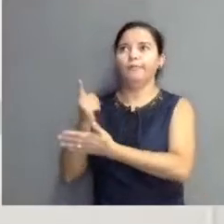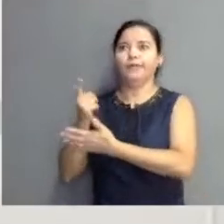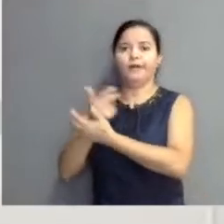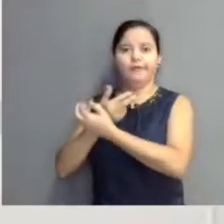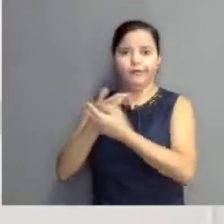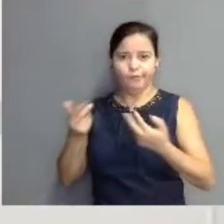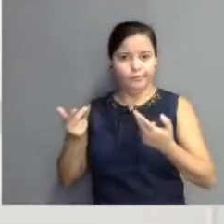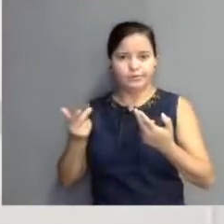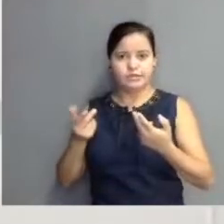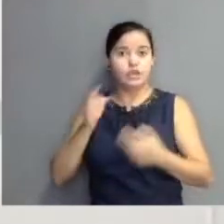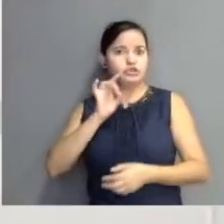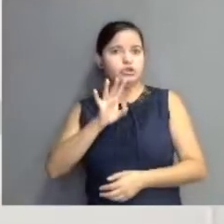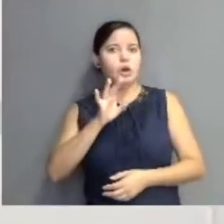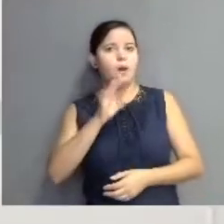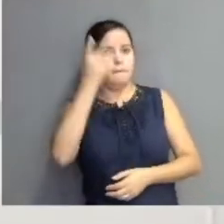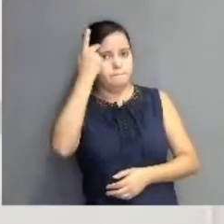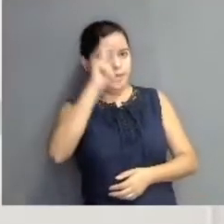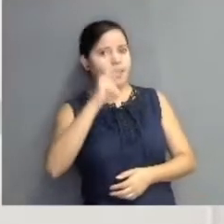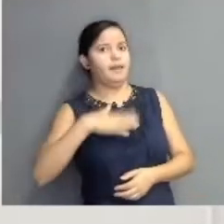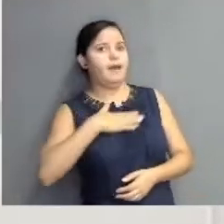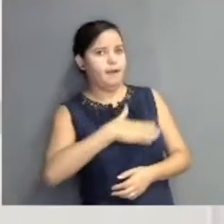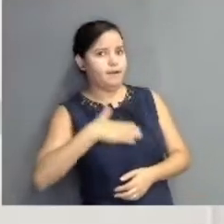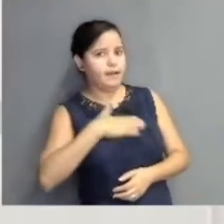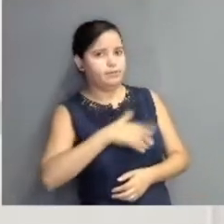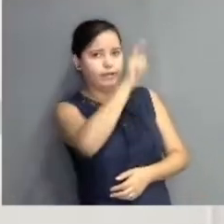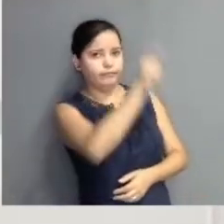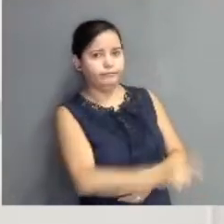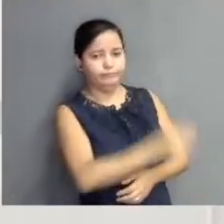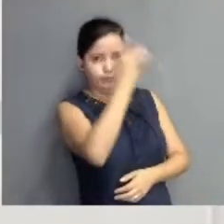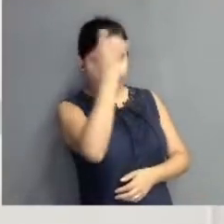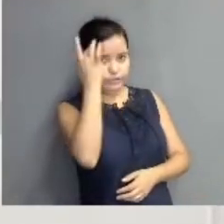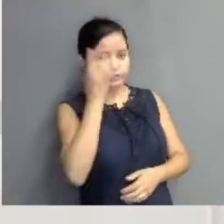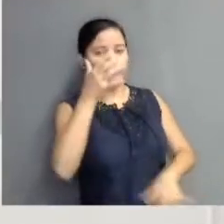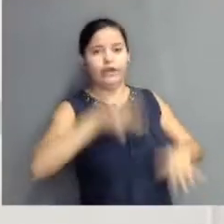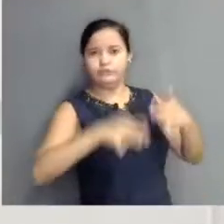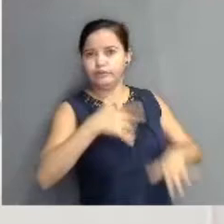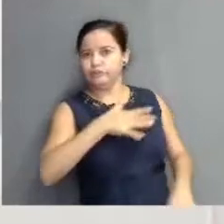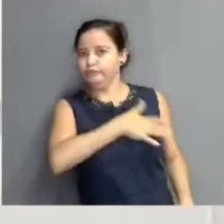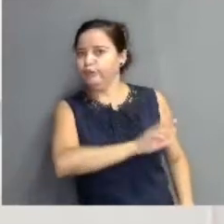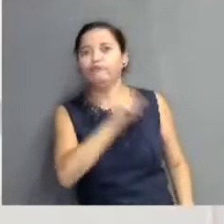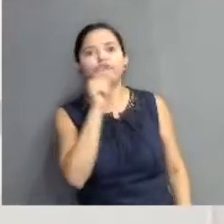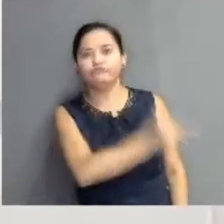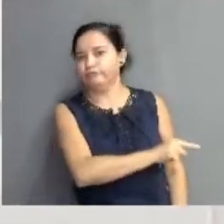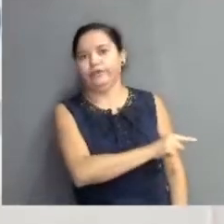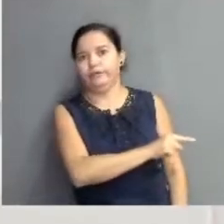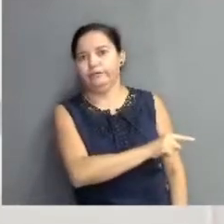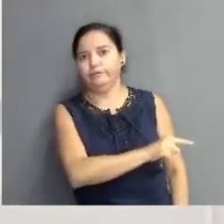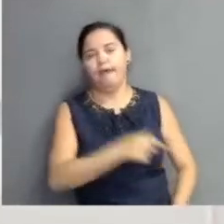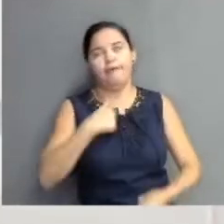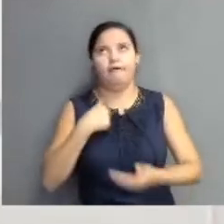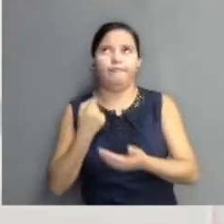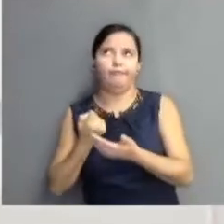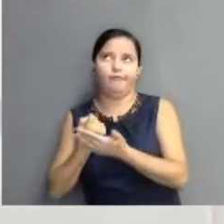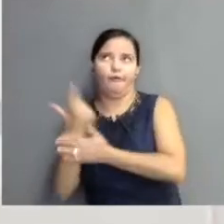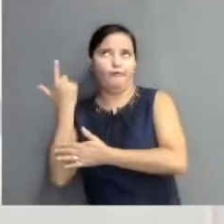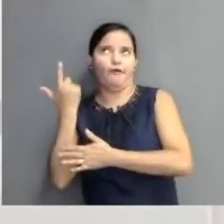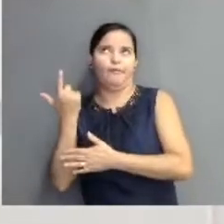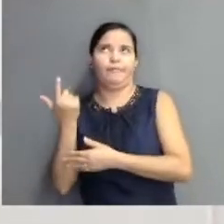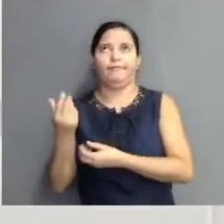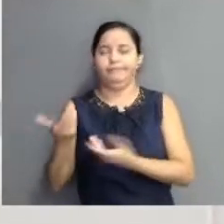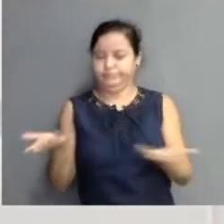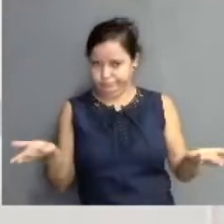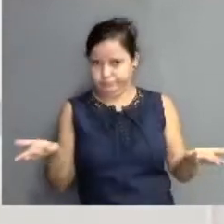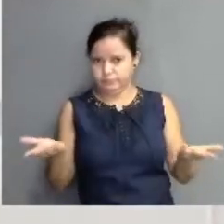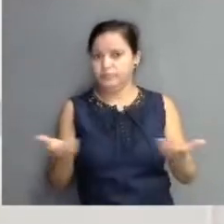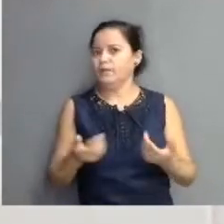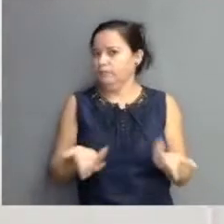alguém. Então a gente tem que quebrar essa corrente que nos amarra a essa ideia desse consumo desenfreado. Veja só nos Estados